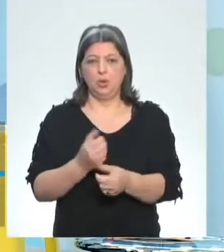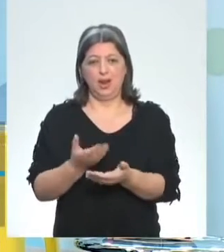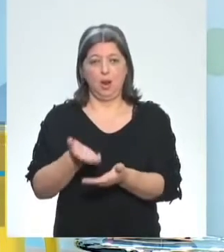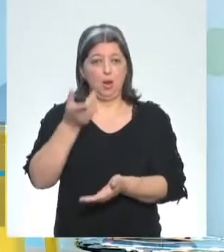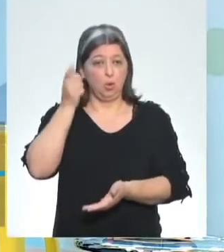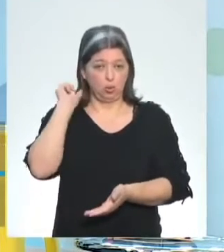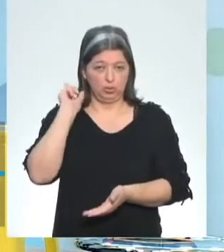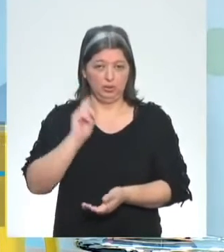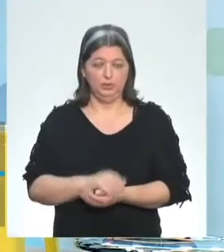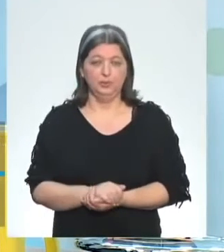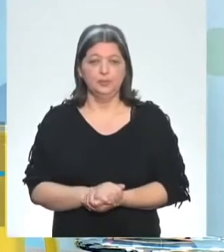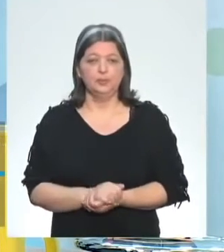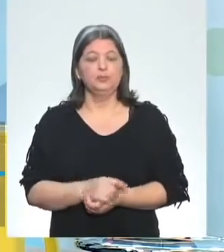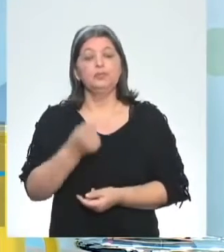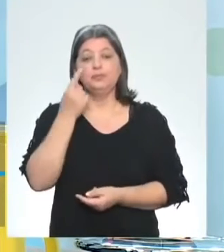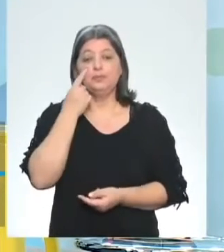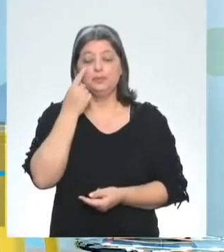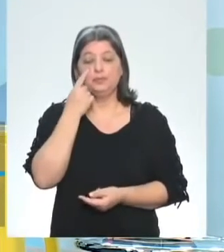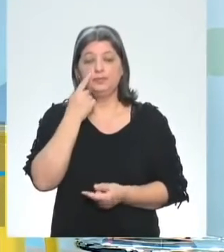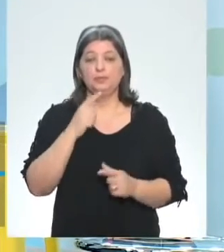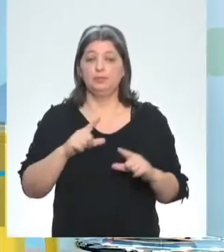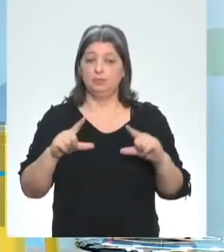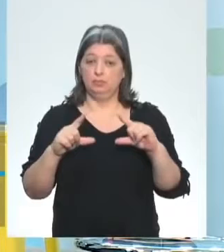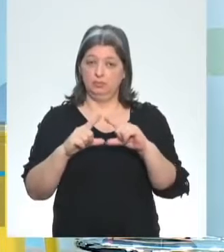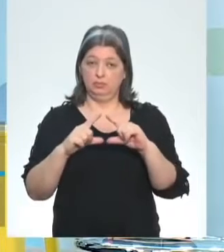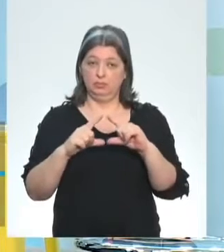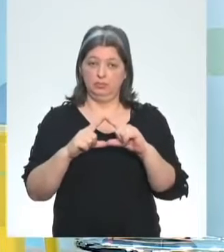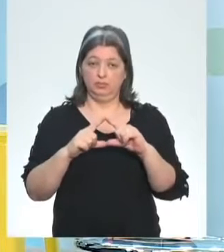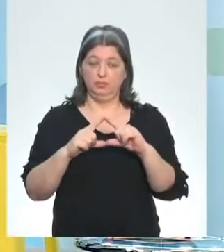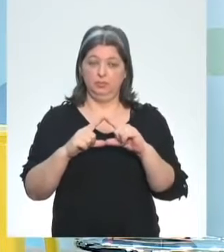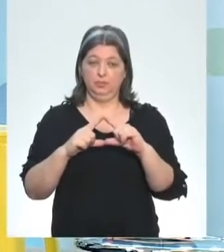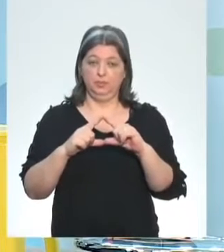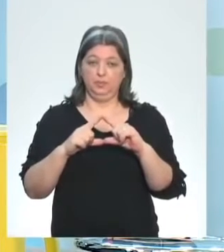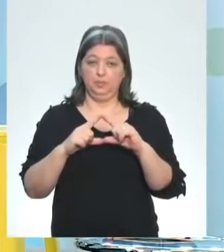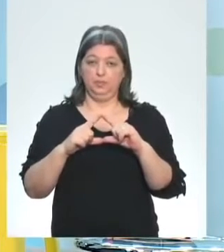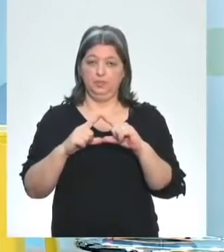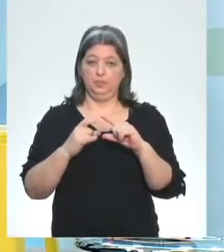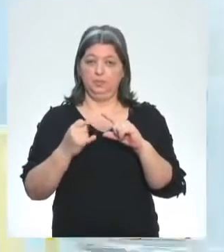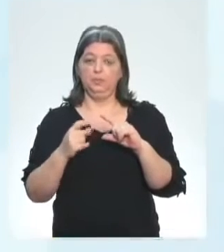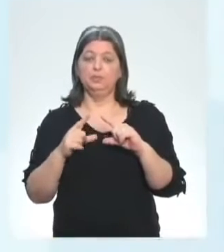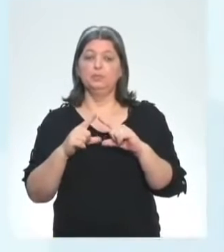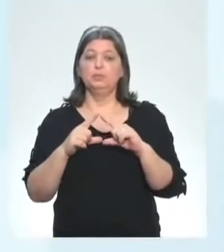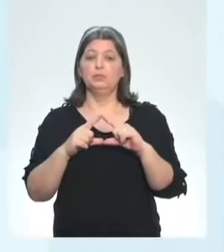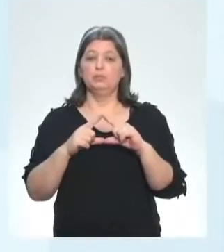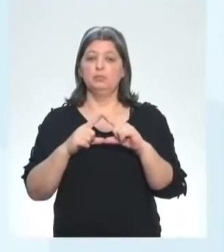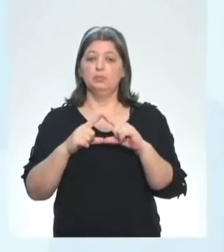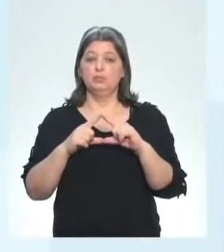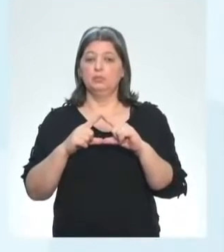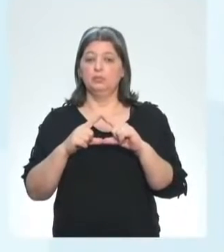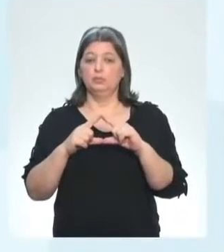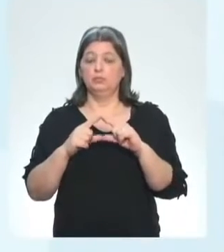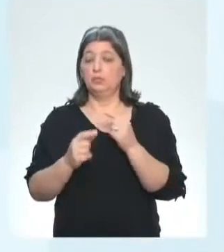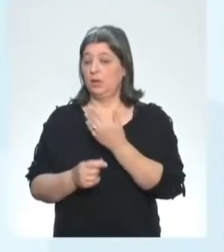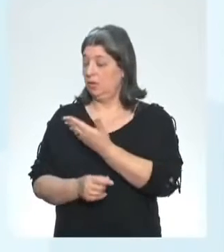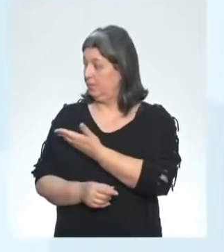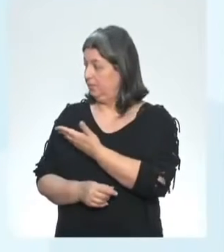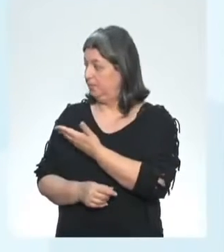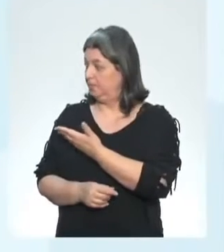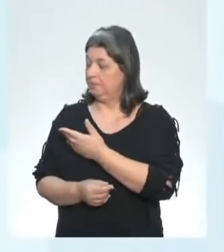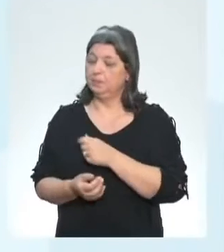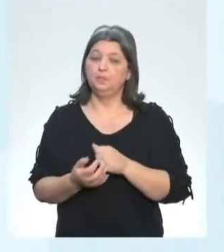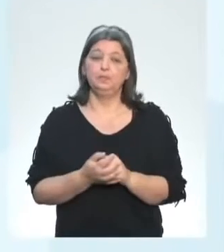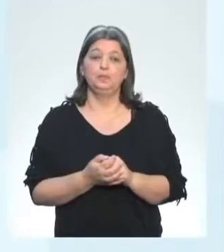ó. Eu falei para vocês o seguinte, dado um triângulo, se passar uma reta paralela no meio aqui do triângulo, né? Vou pegar